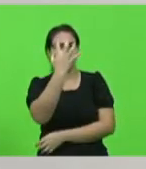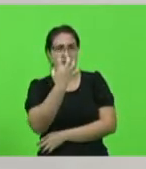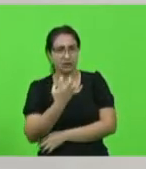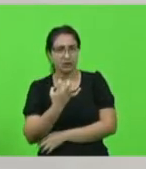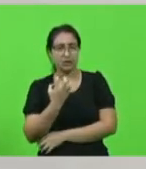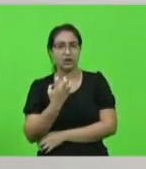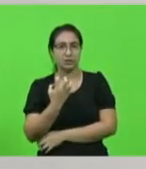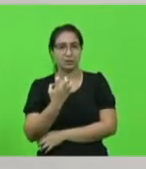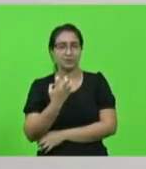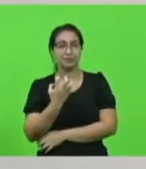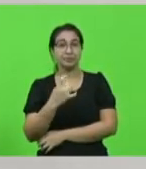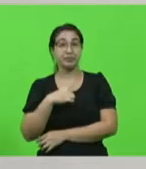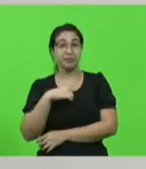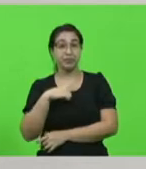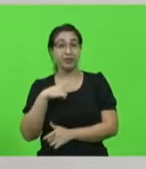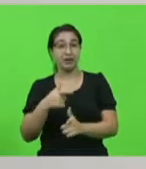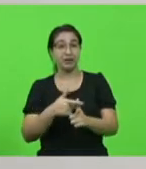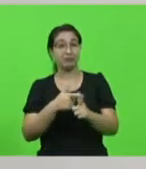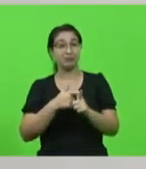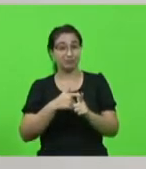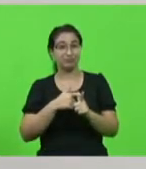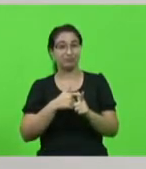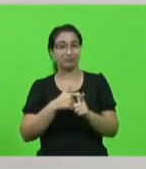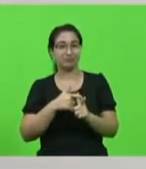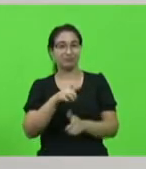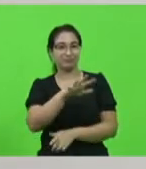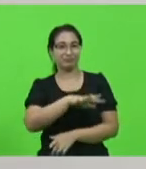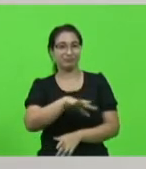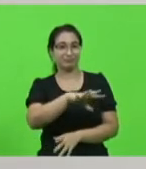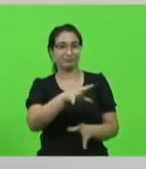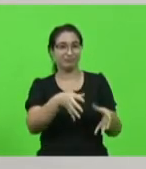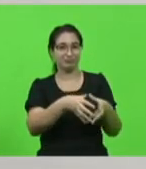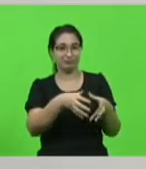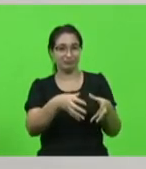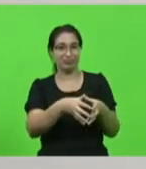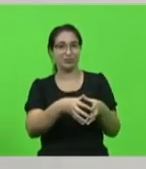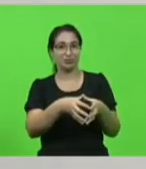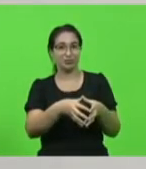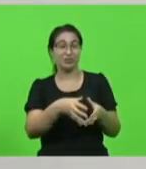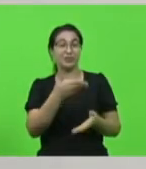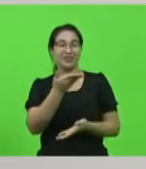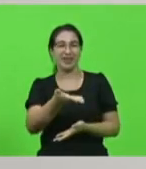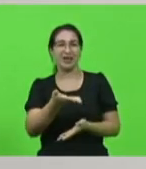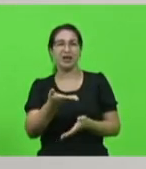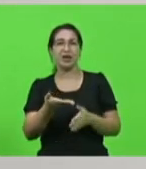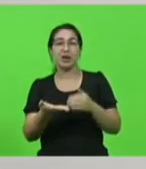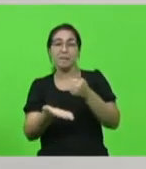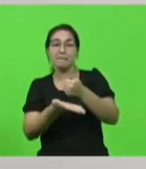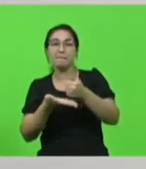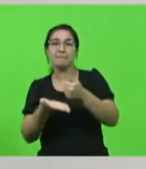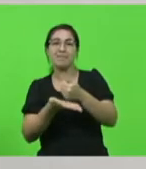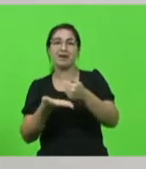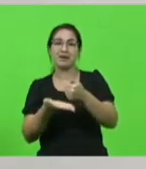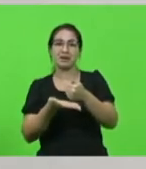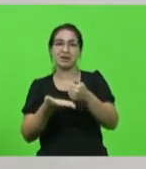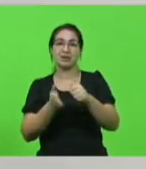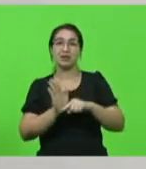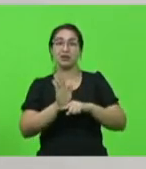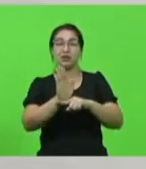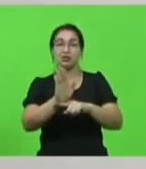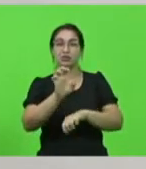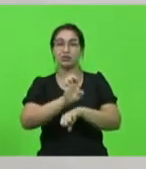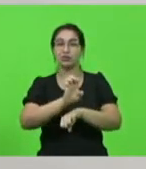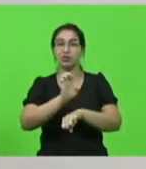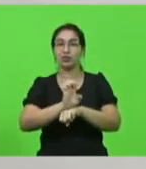Nós temos uma dívida com esse setor. Esse foi o setor que sustentou o Estado durante a